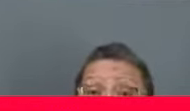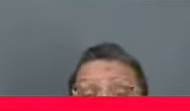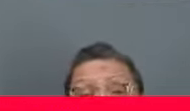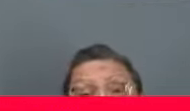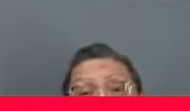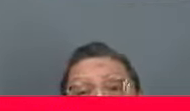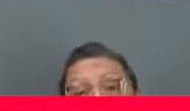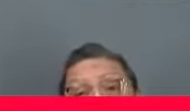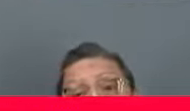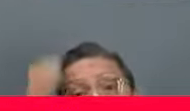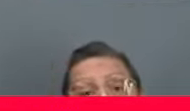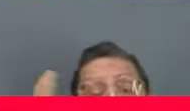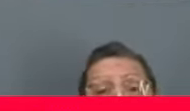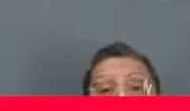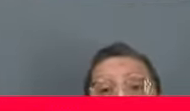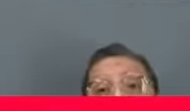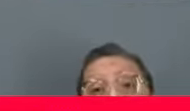após supostos barulhos de tiros